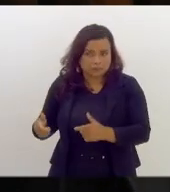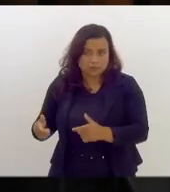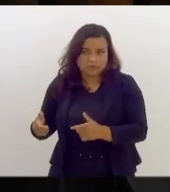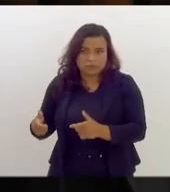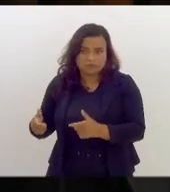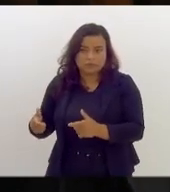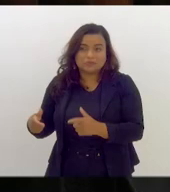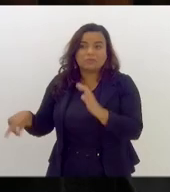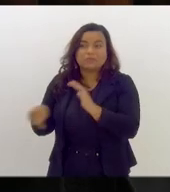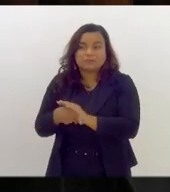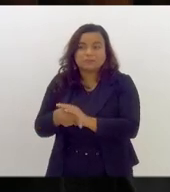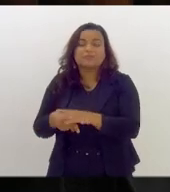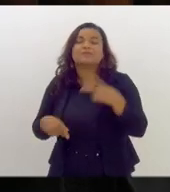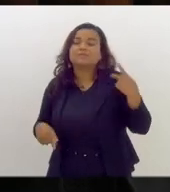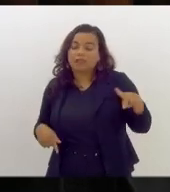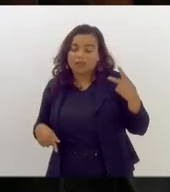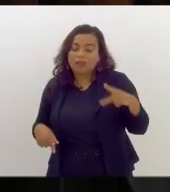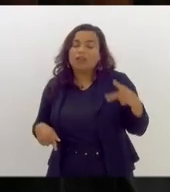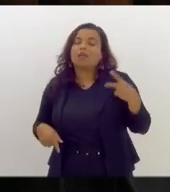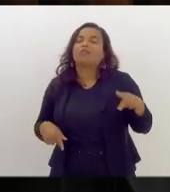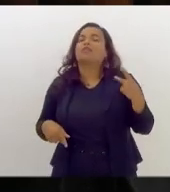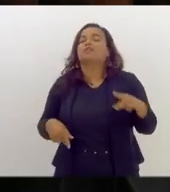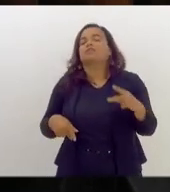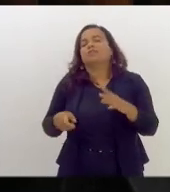nos seus investidores